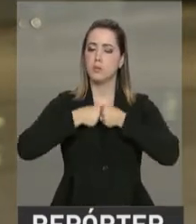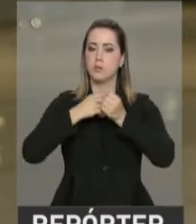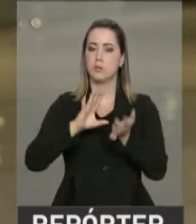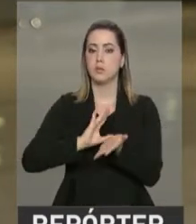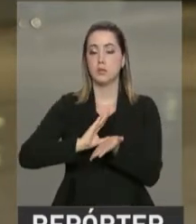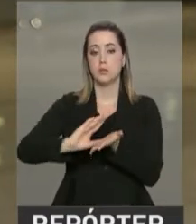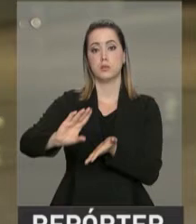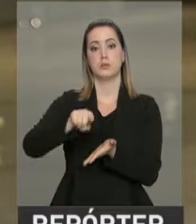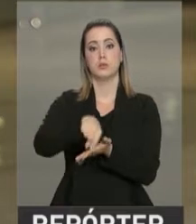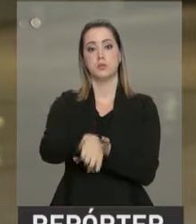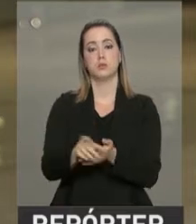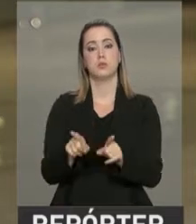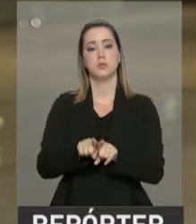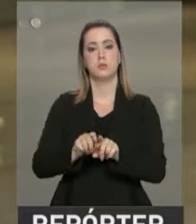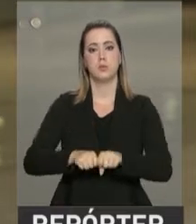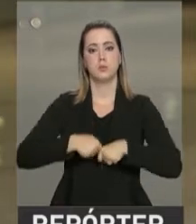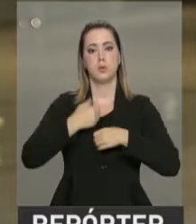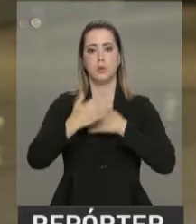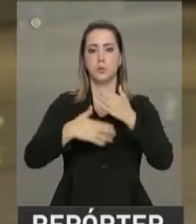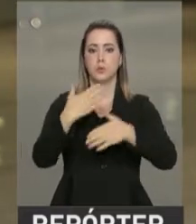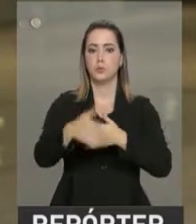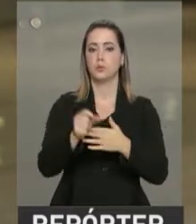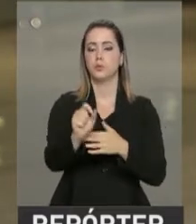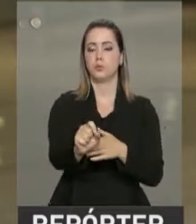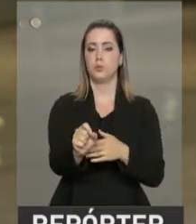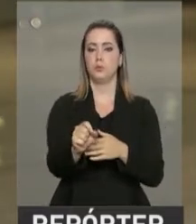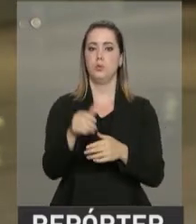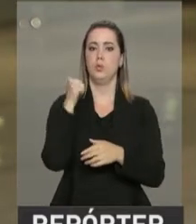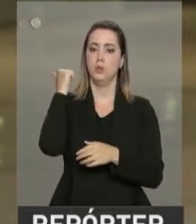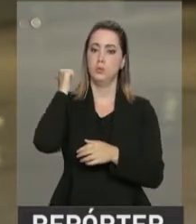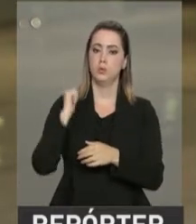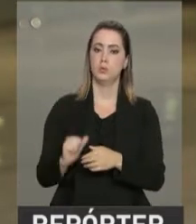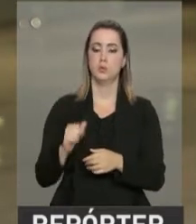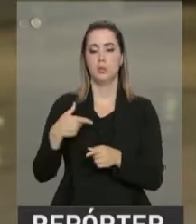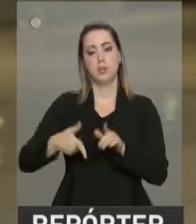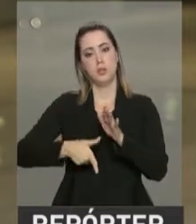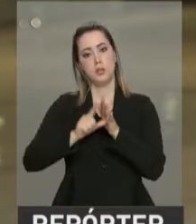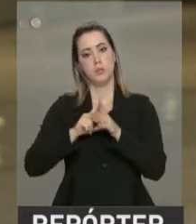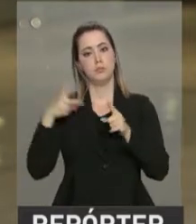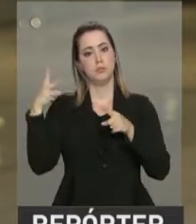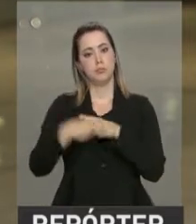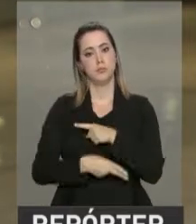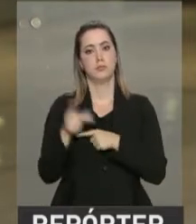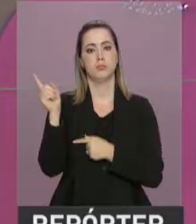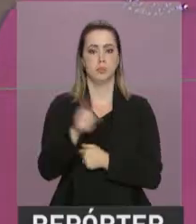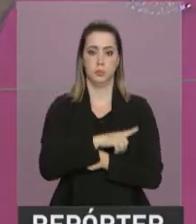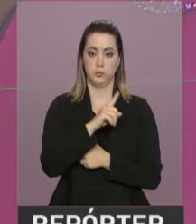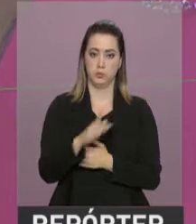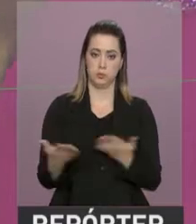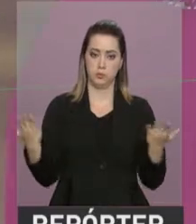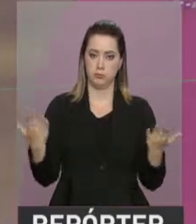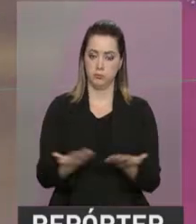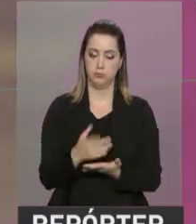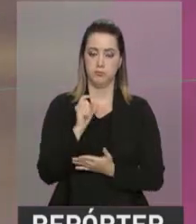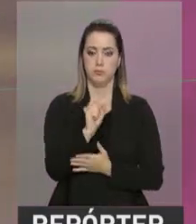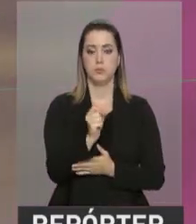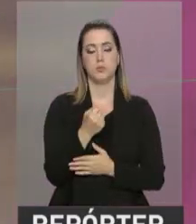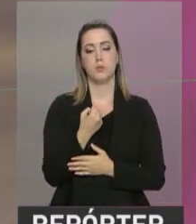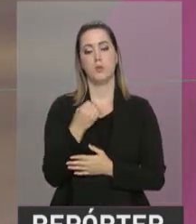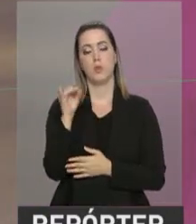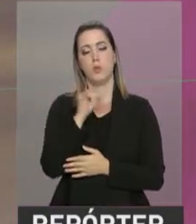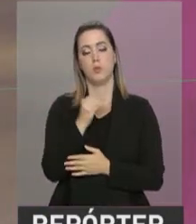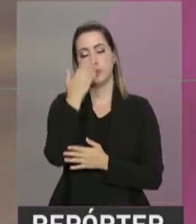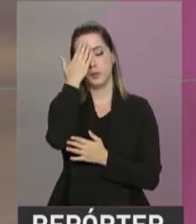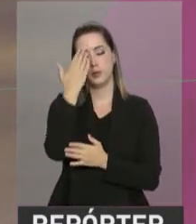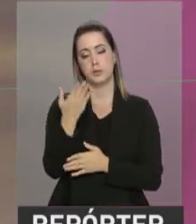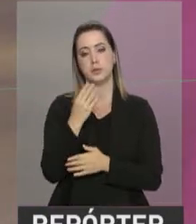aquisição de equipamentos e manutenção de bolsas que haviam sido contingenciados no ano passado josé luiz obrigado ana